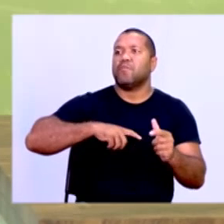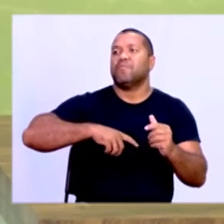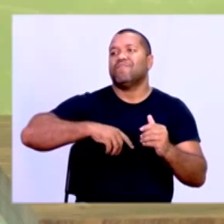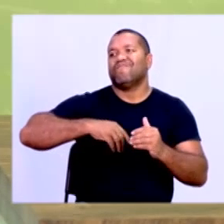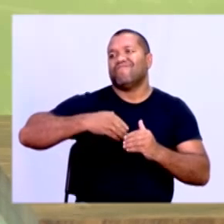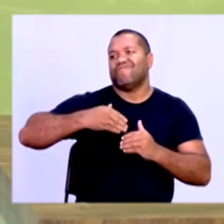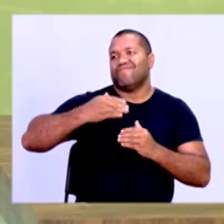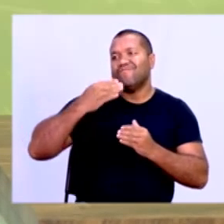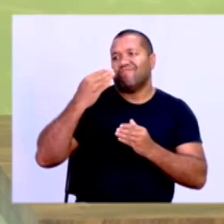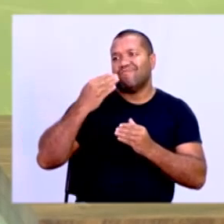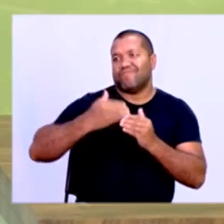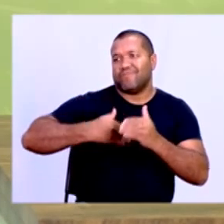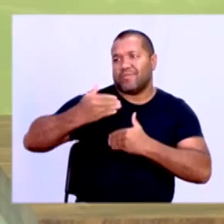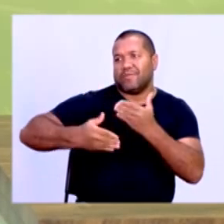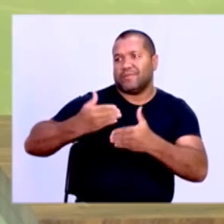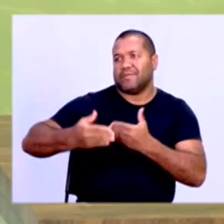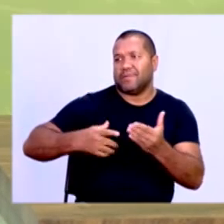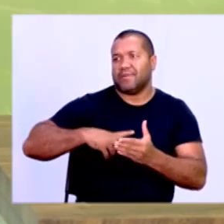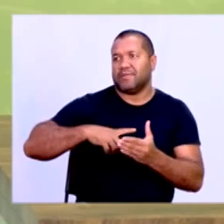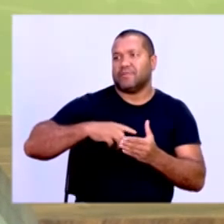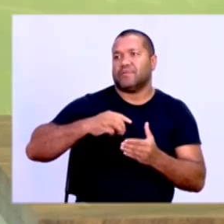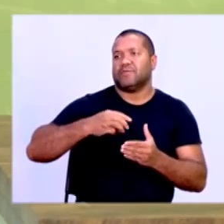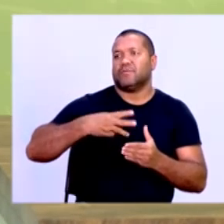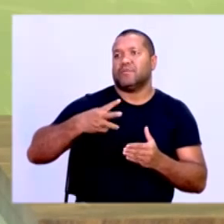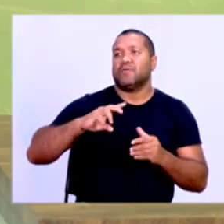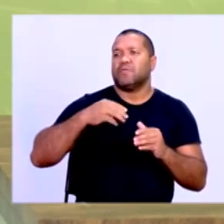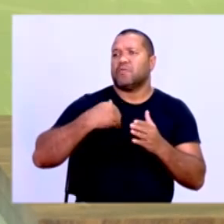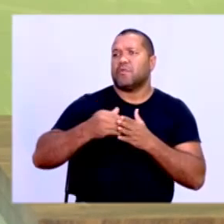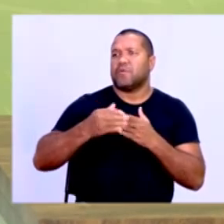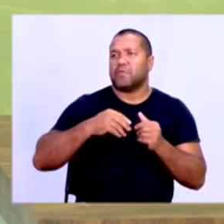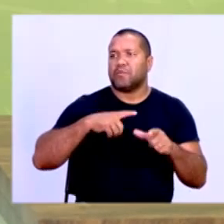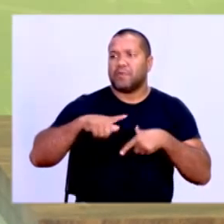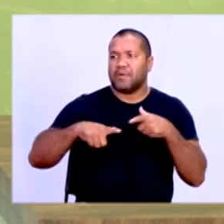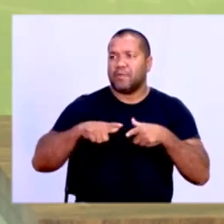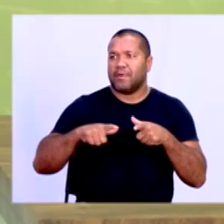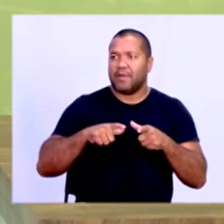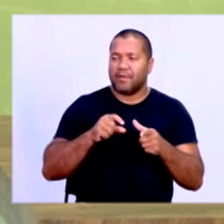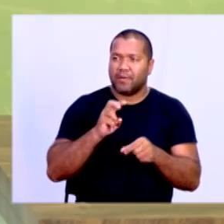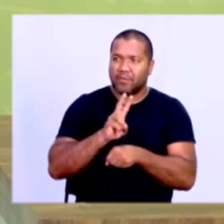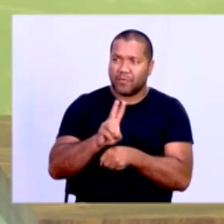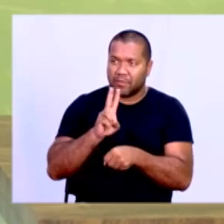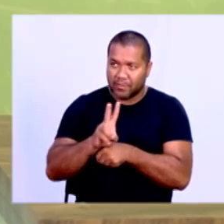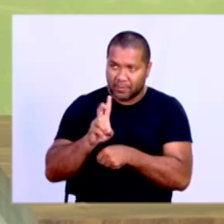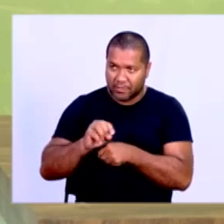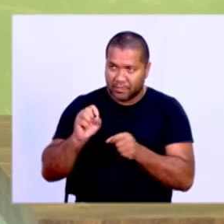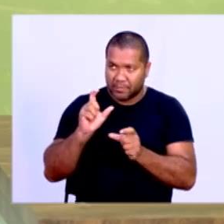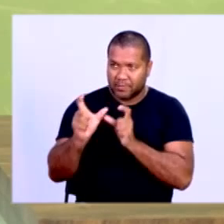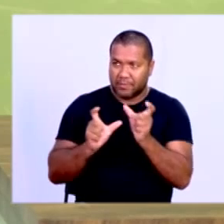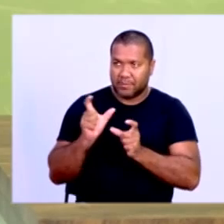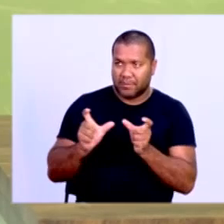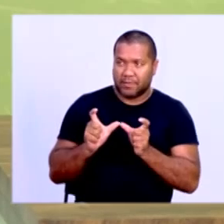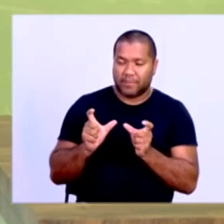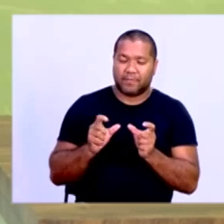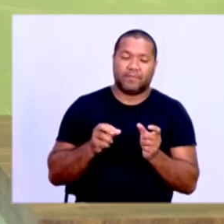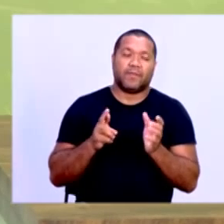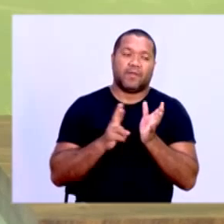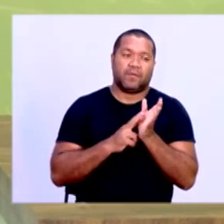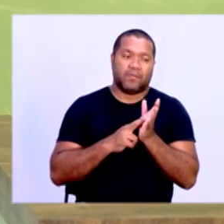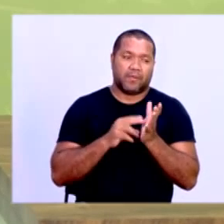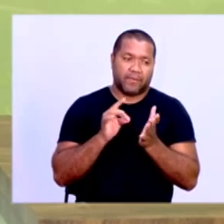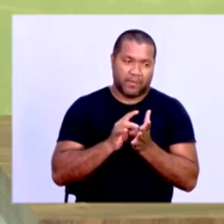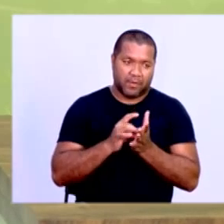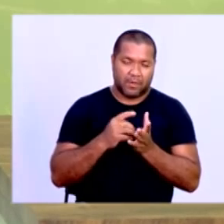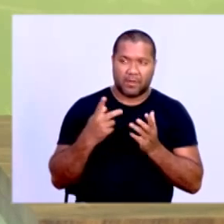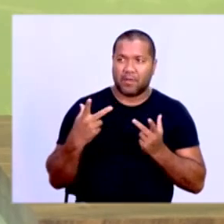associar e qualquer outra tarefa relativa ao tratamento de dados. André, a resposta na realidade está correta, é a